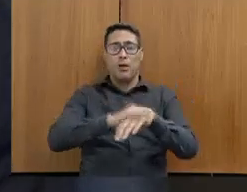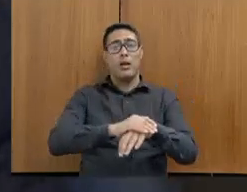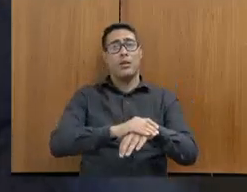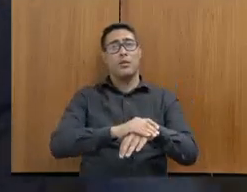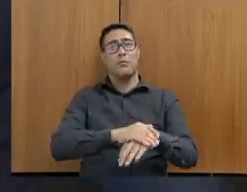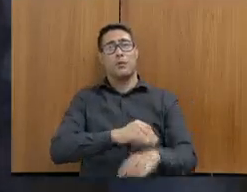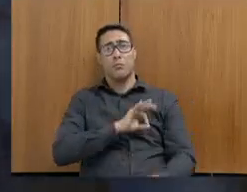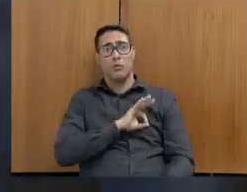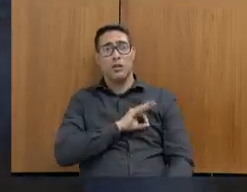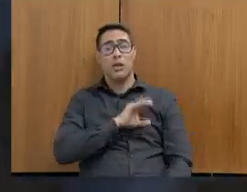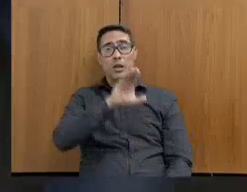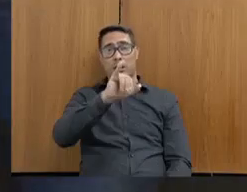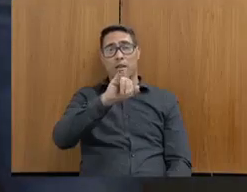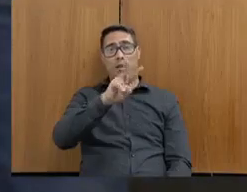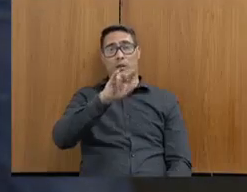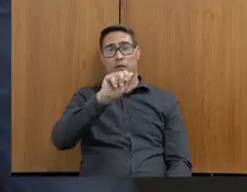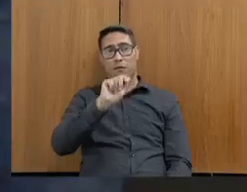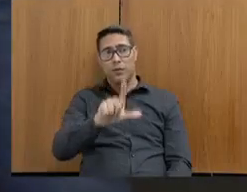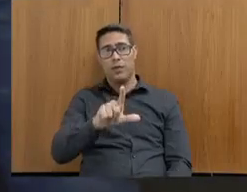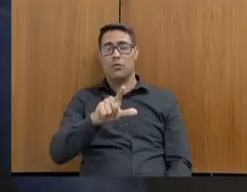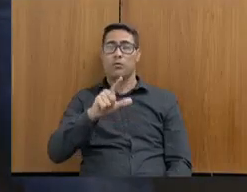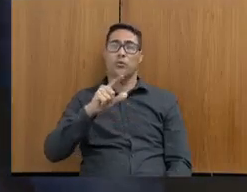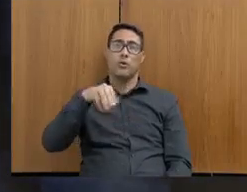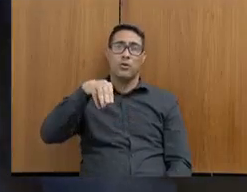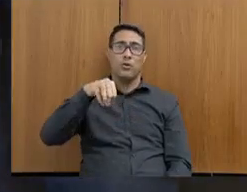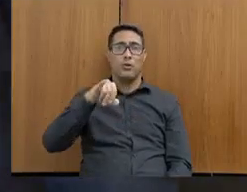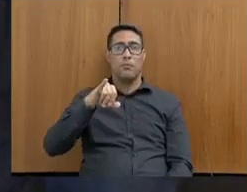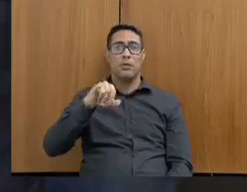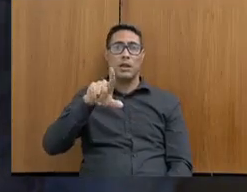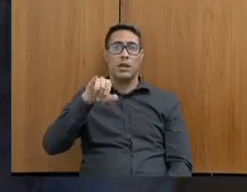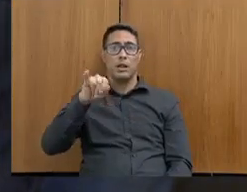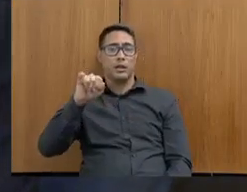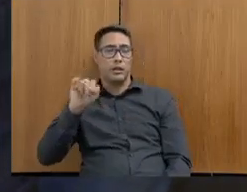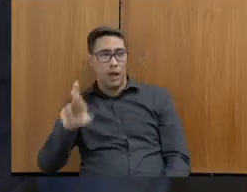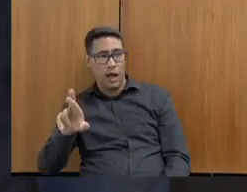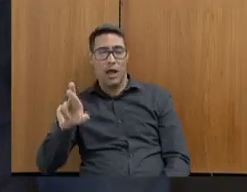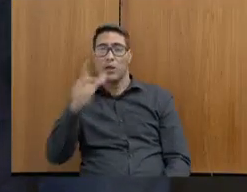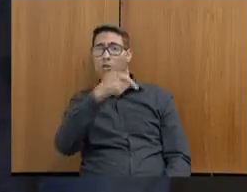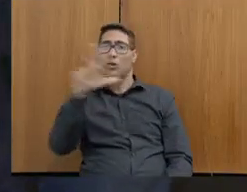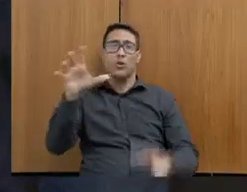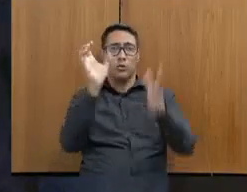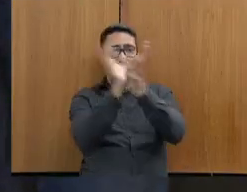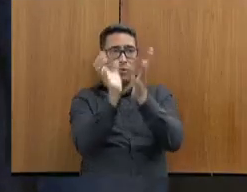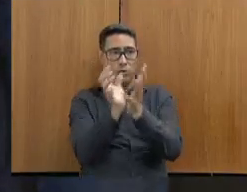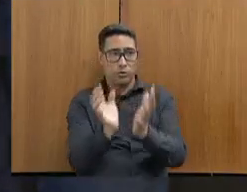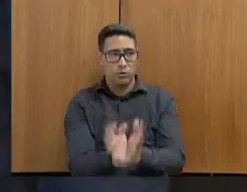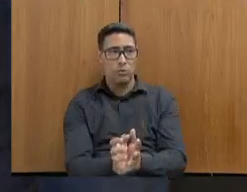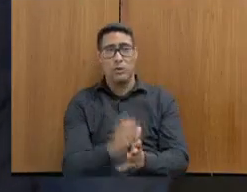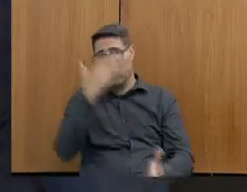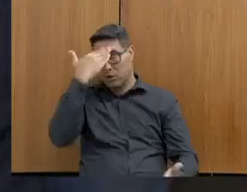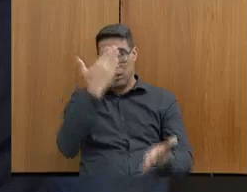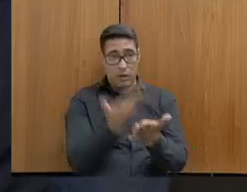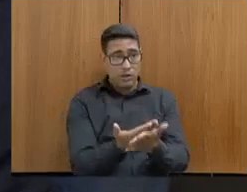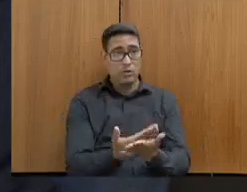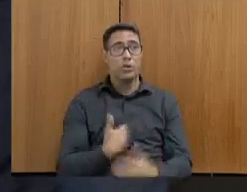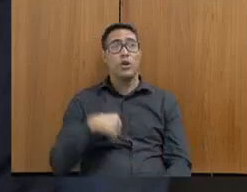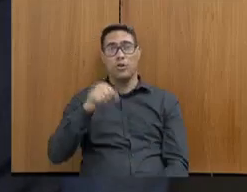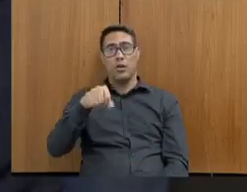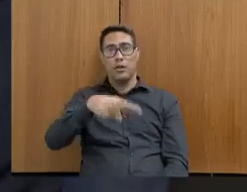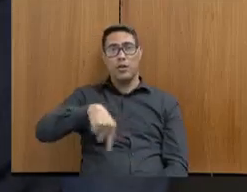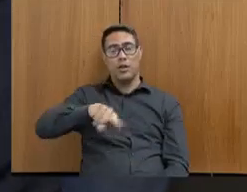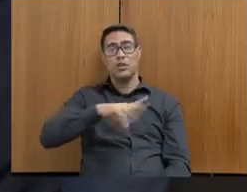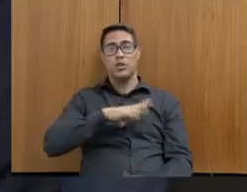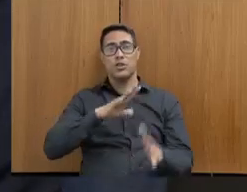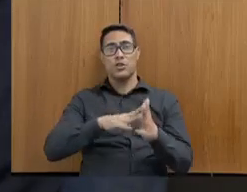polícia militar para educação como também para outros profissionais de outros segmentos então eu acredito que sim nós estamos no caminho certo